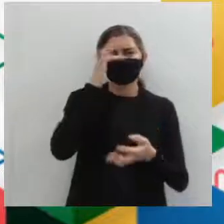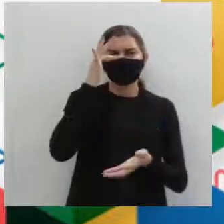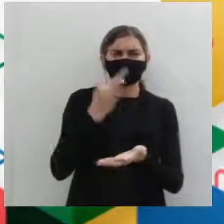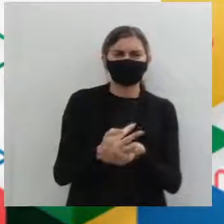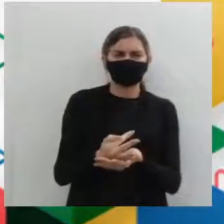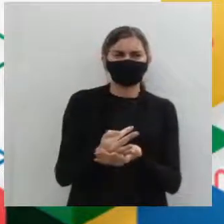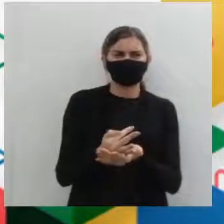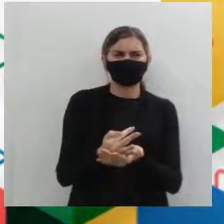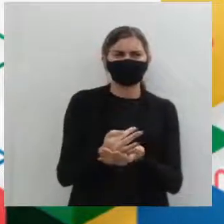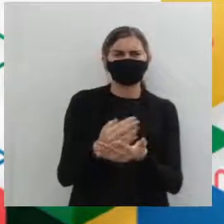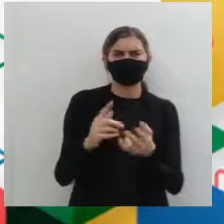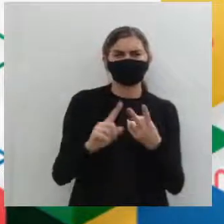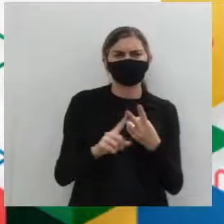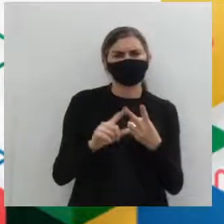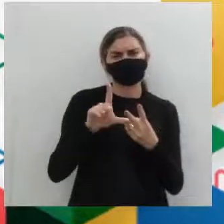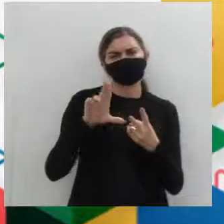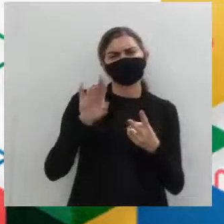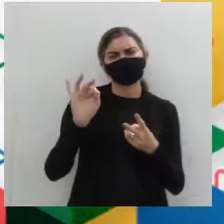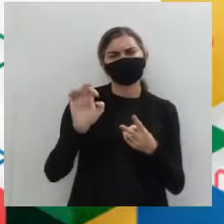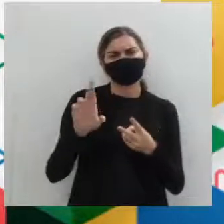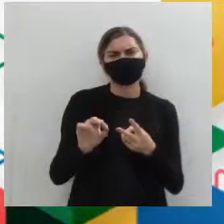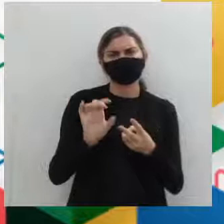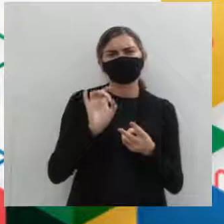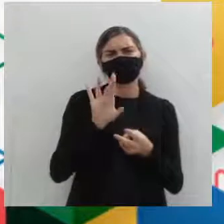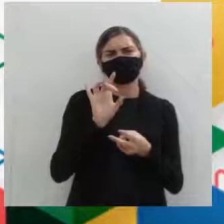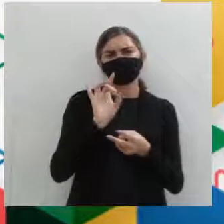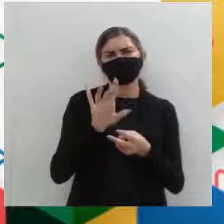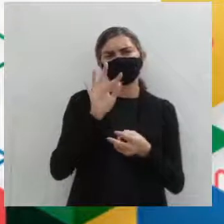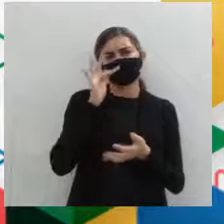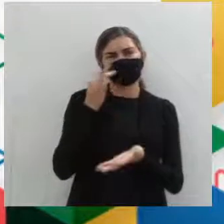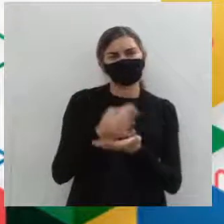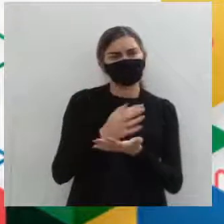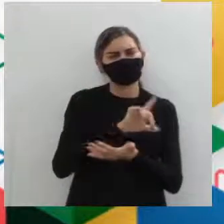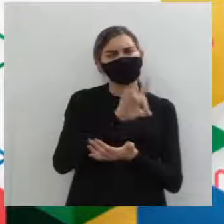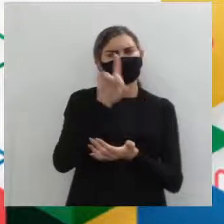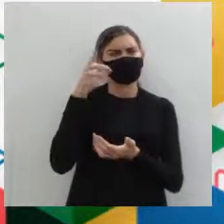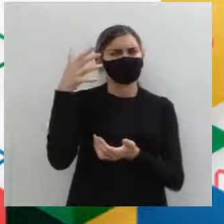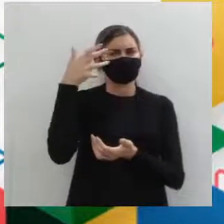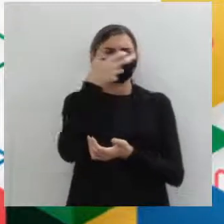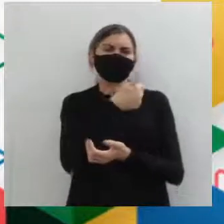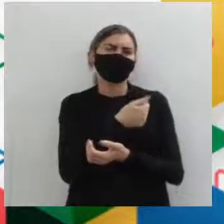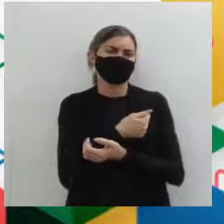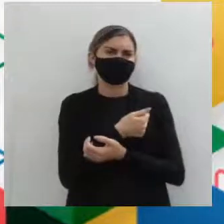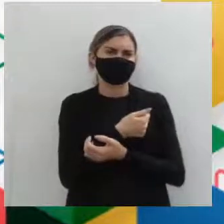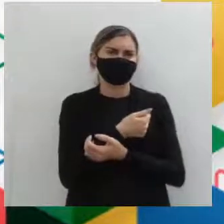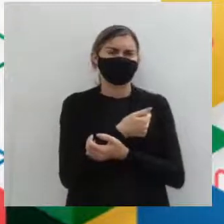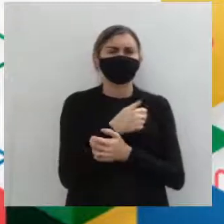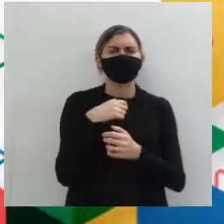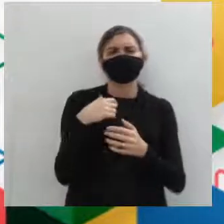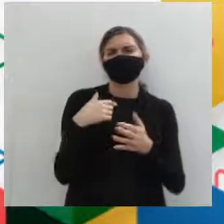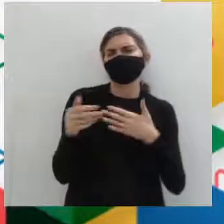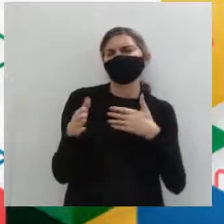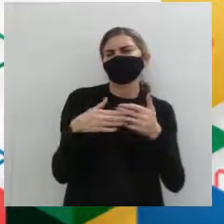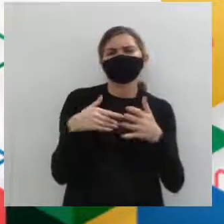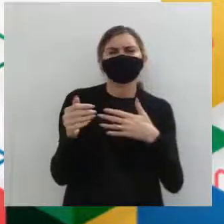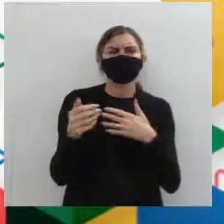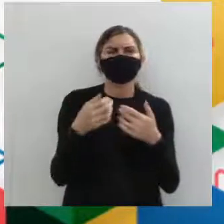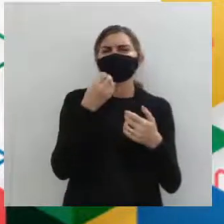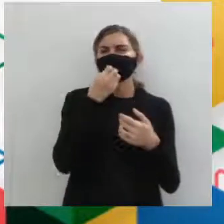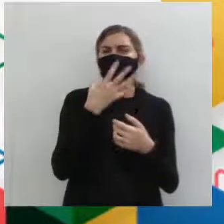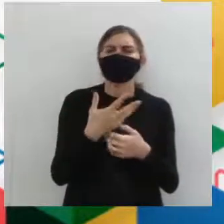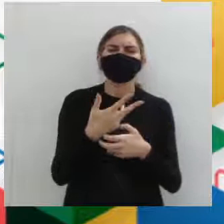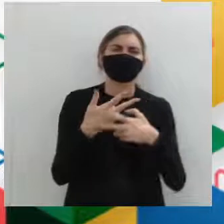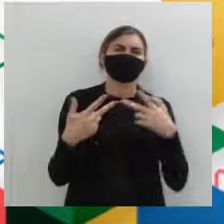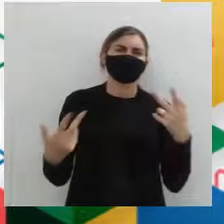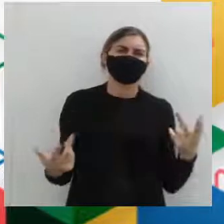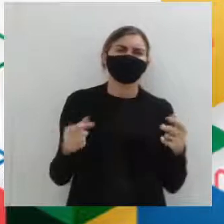fé. Para Lutero, somente a fé em Deus salva. Pouco importam as boas